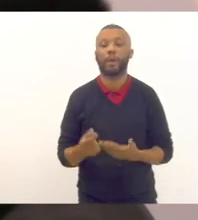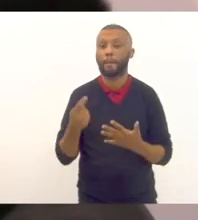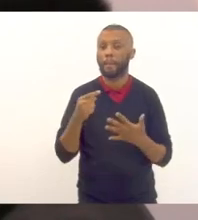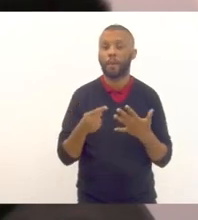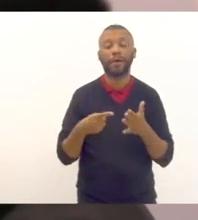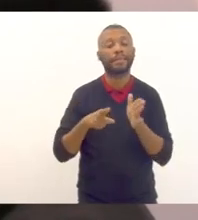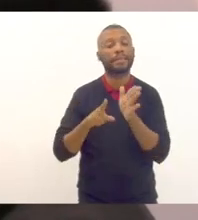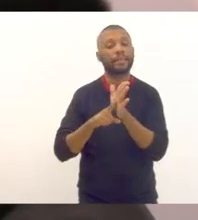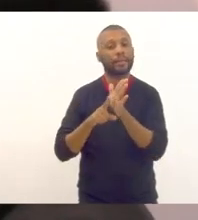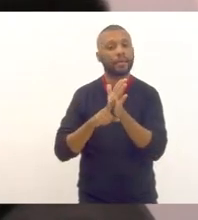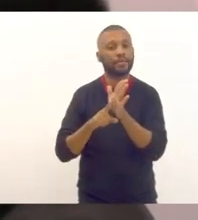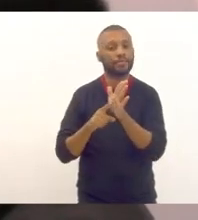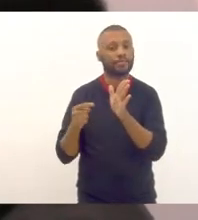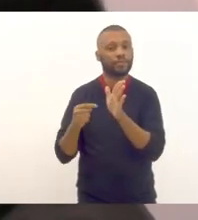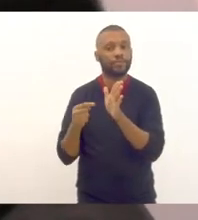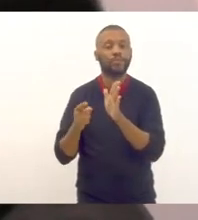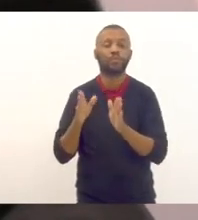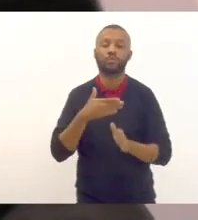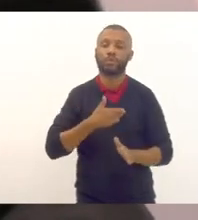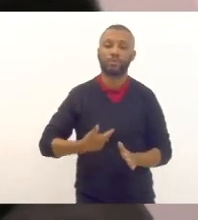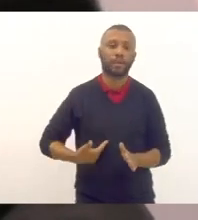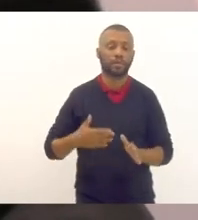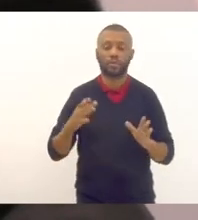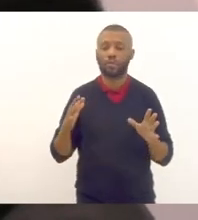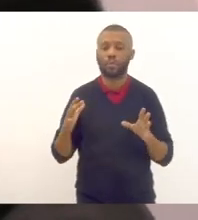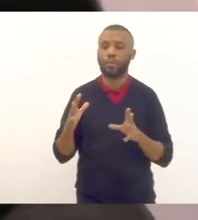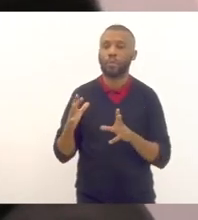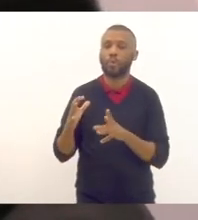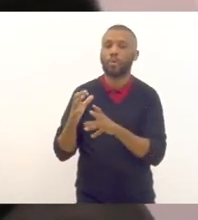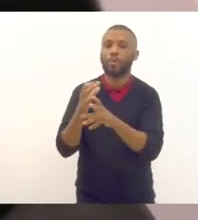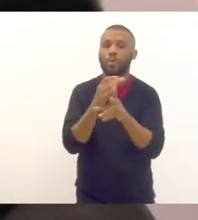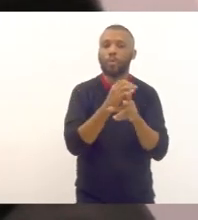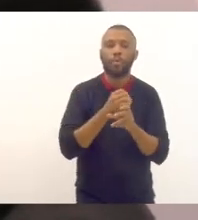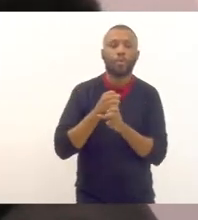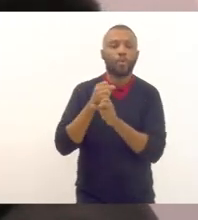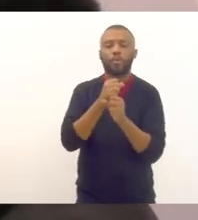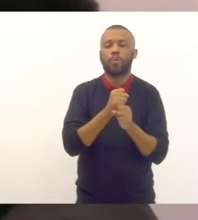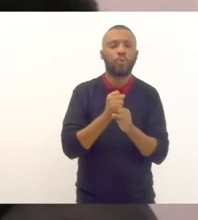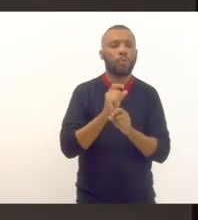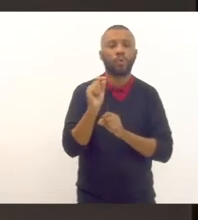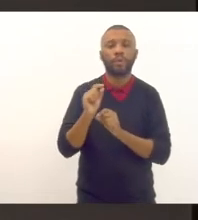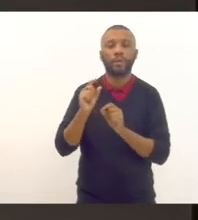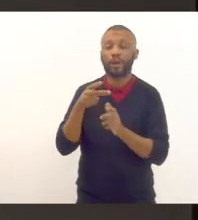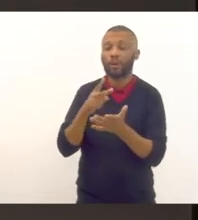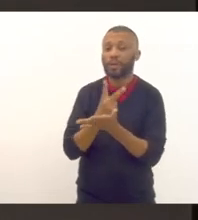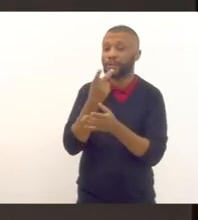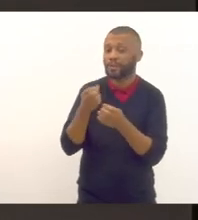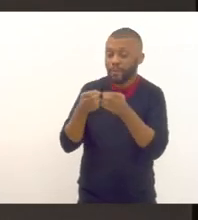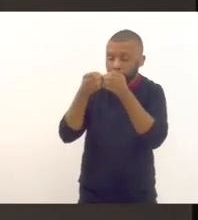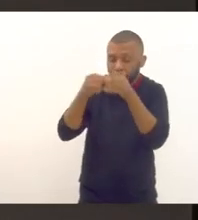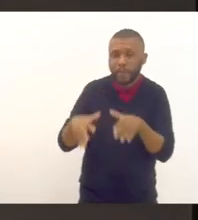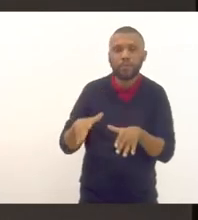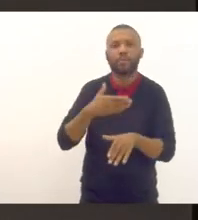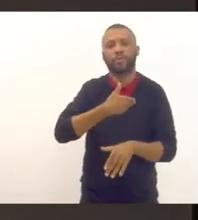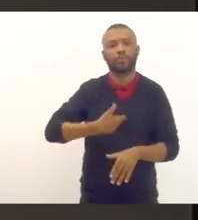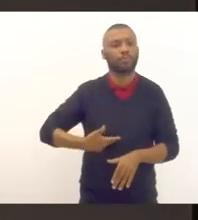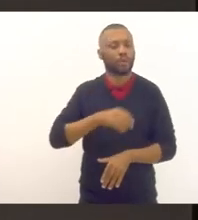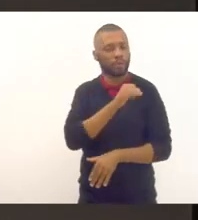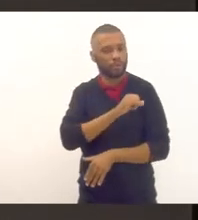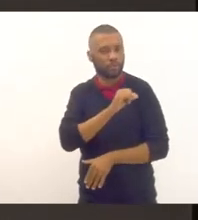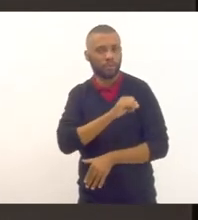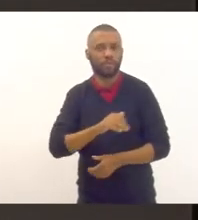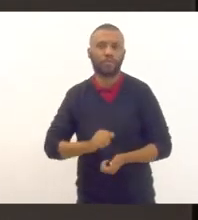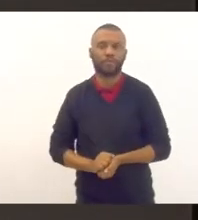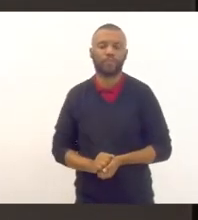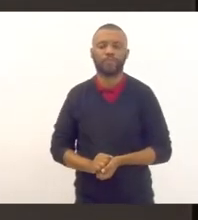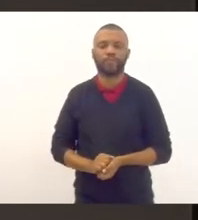negativos do Estado. Somar toda essa... O que, que isso gera de prejuízo para o Estado? Esse